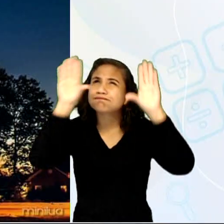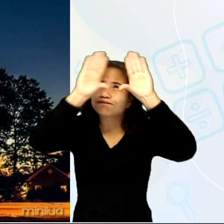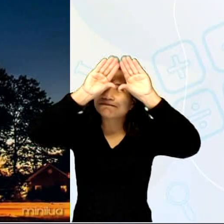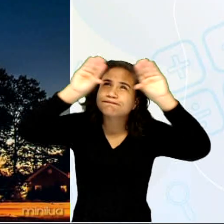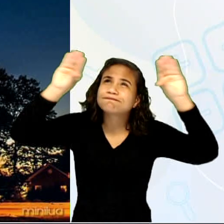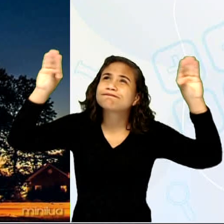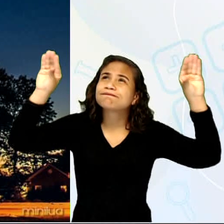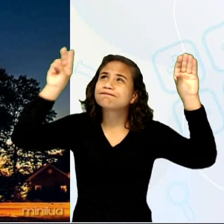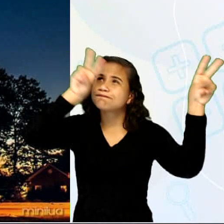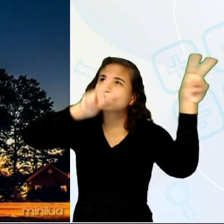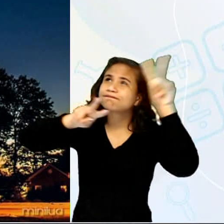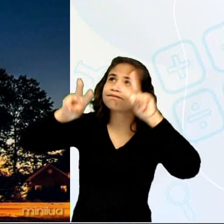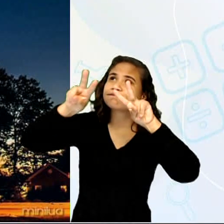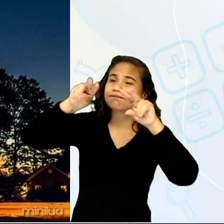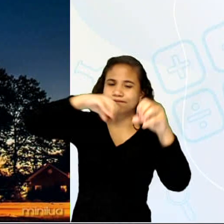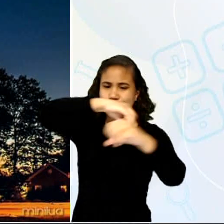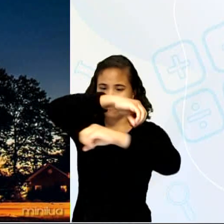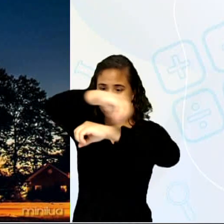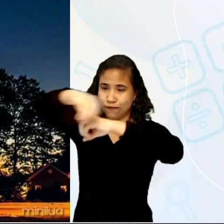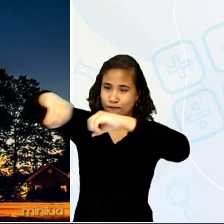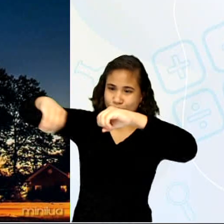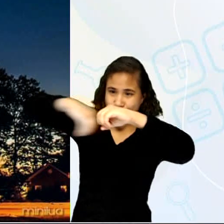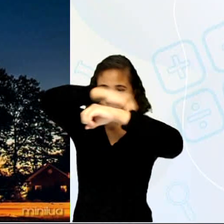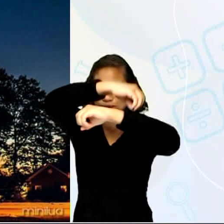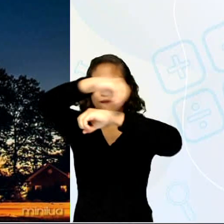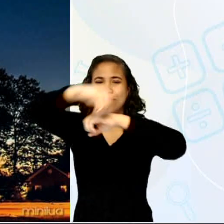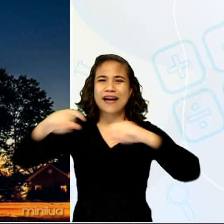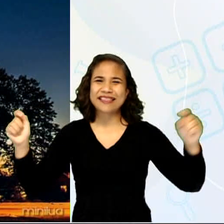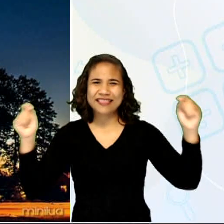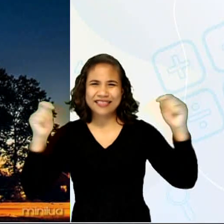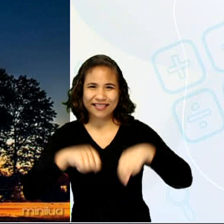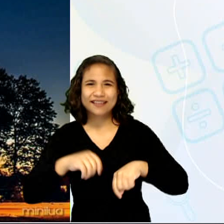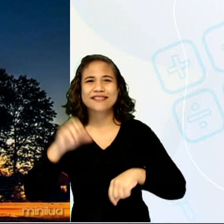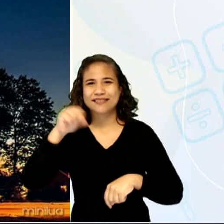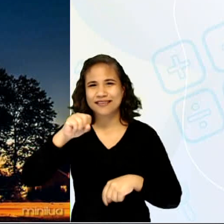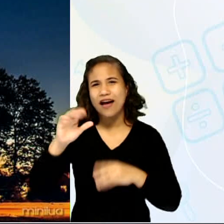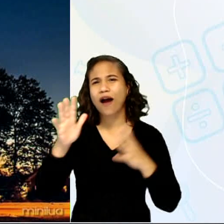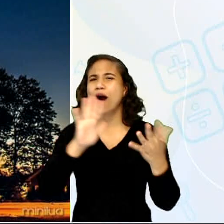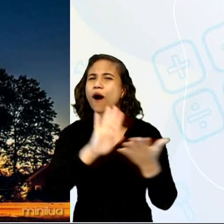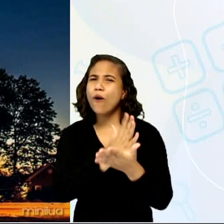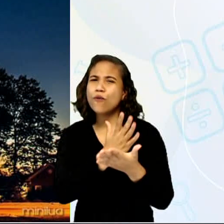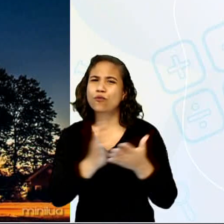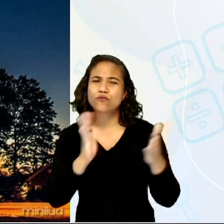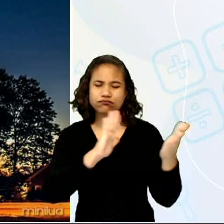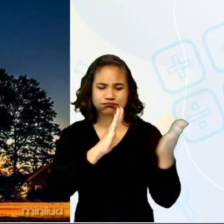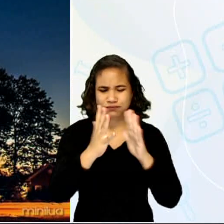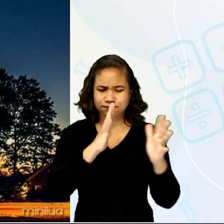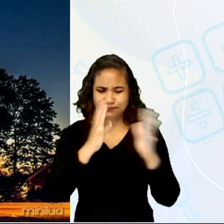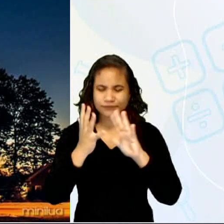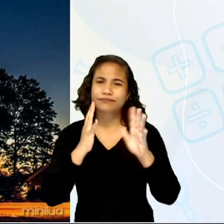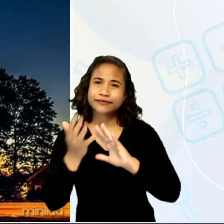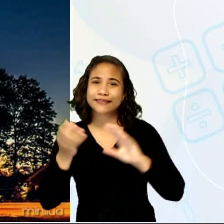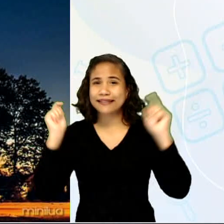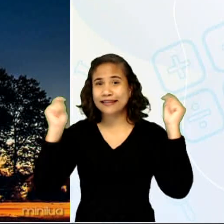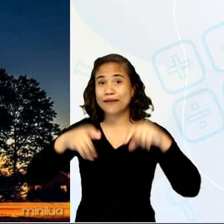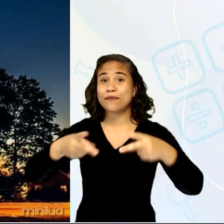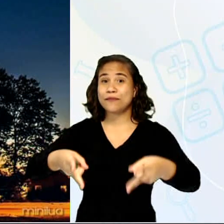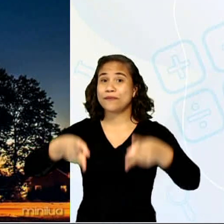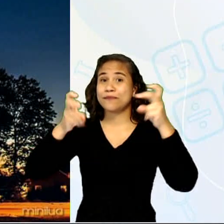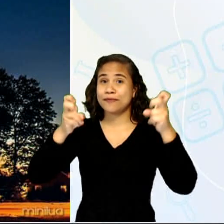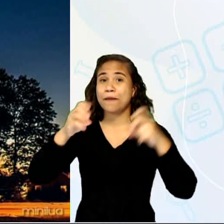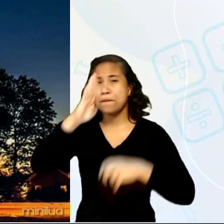céu, planetas durante o dia. Né? Em certas épocas do ano, podemos observar esses